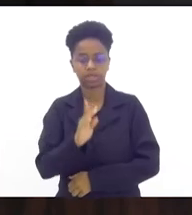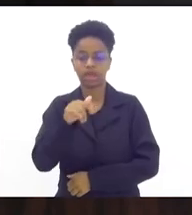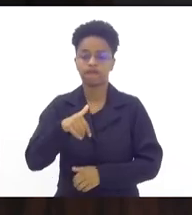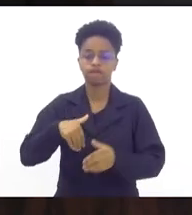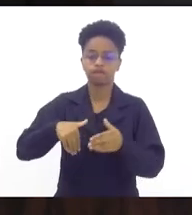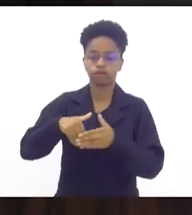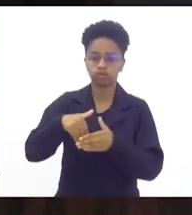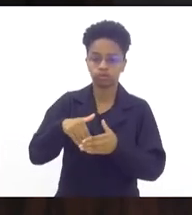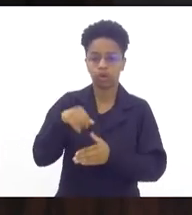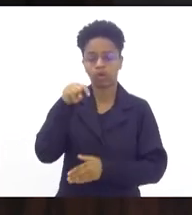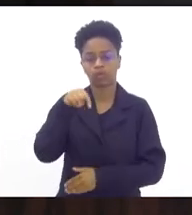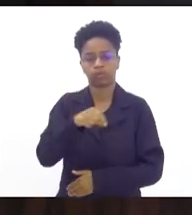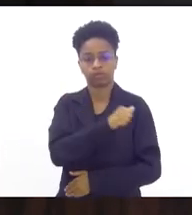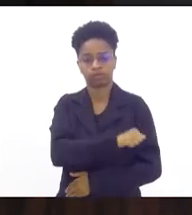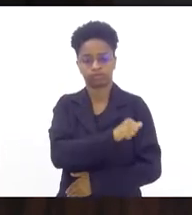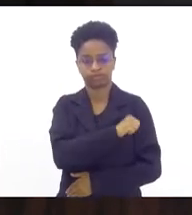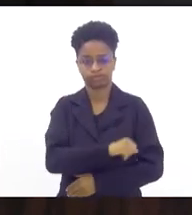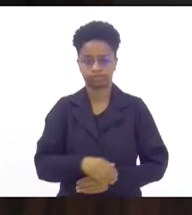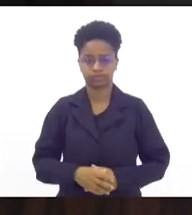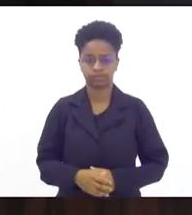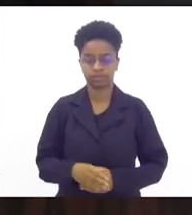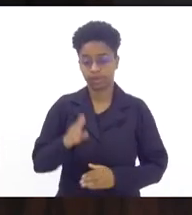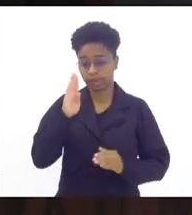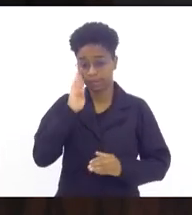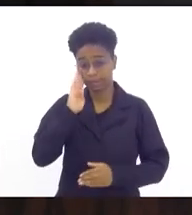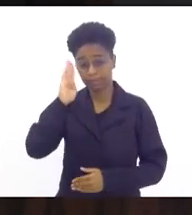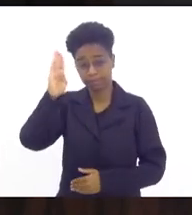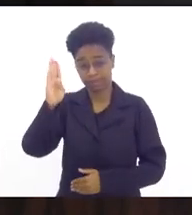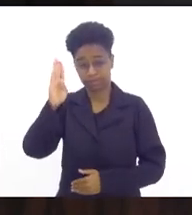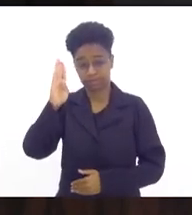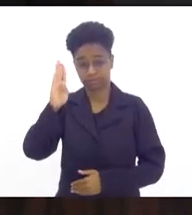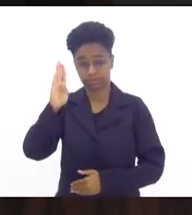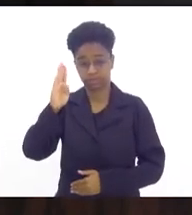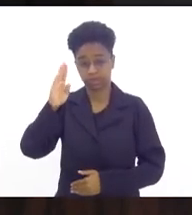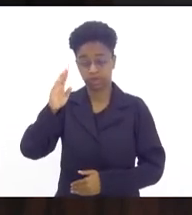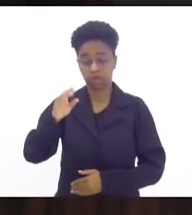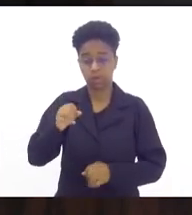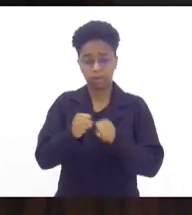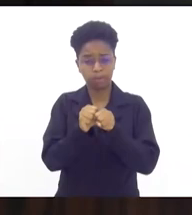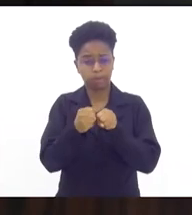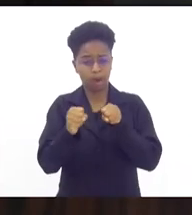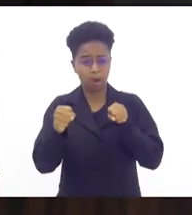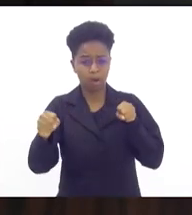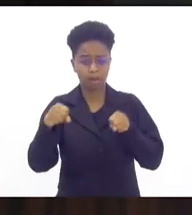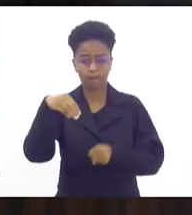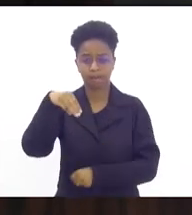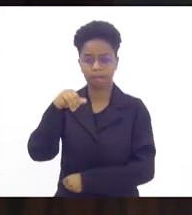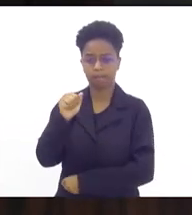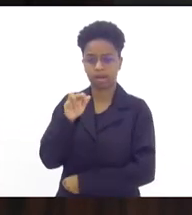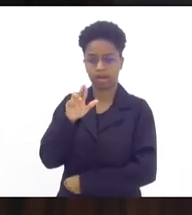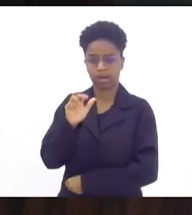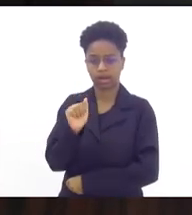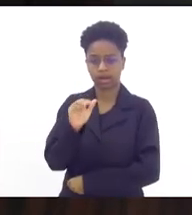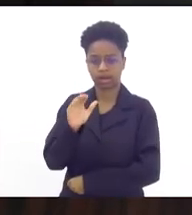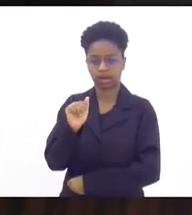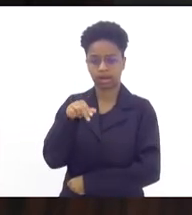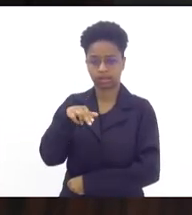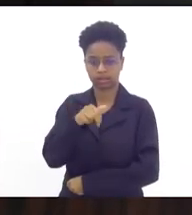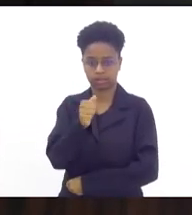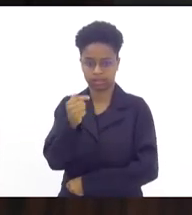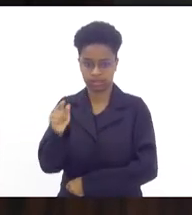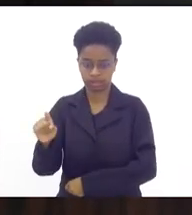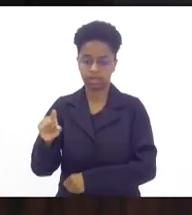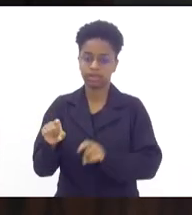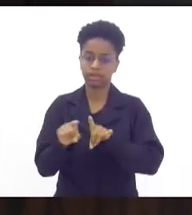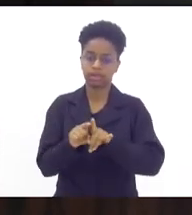em nosso estado especificamente no maior estádio do mundo o Maracanã os meios de